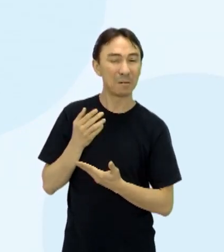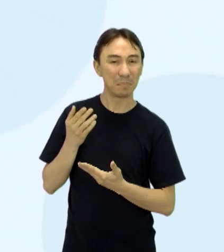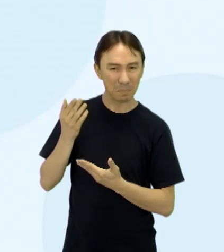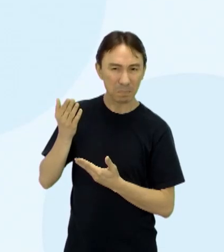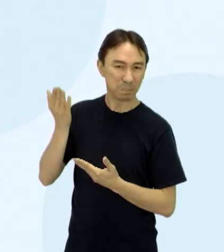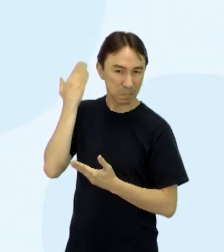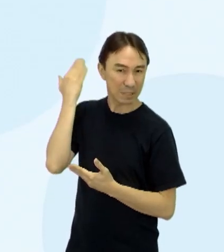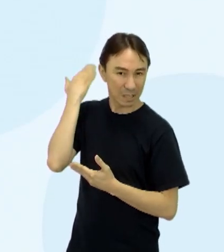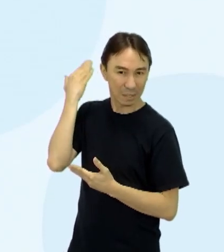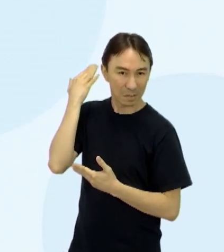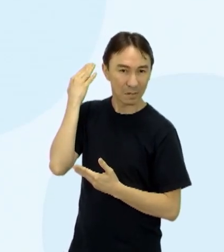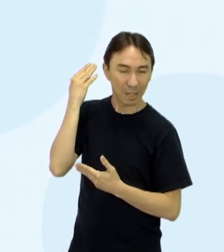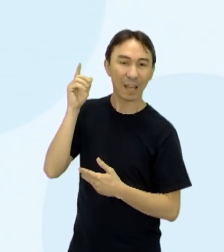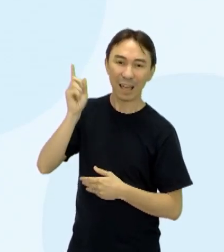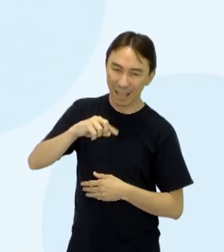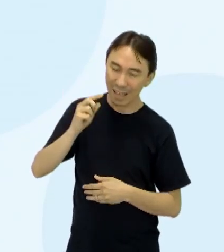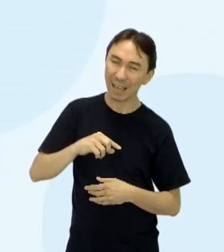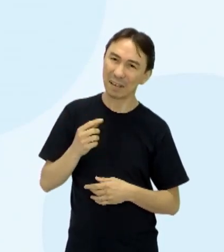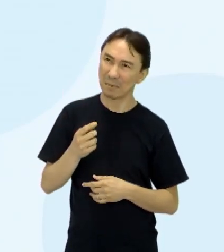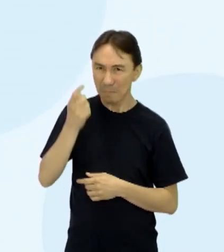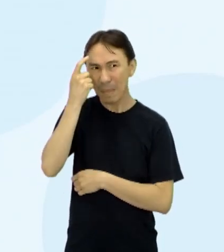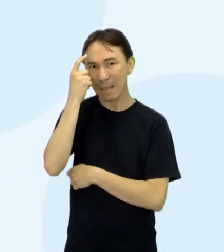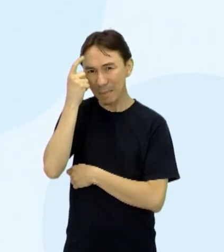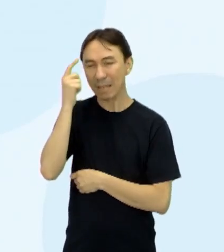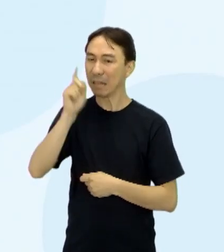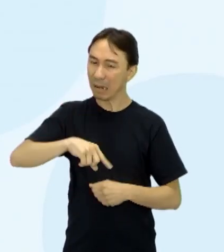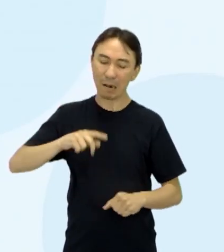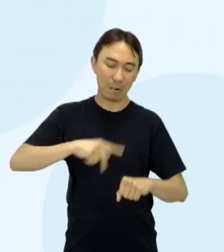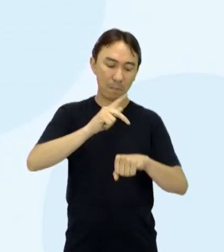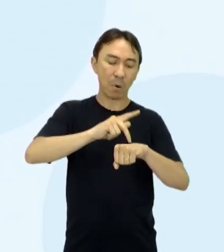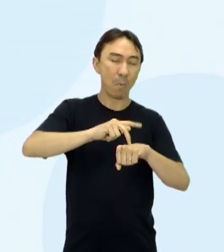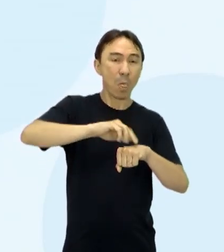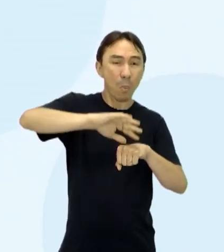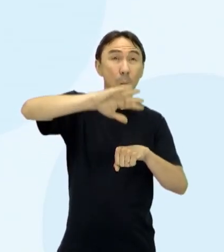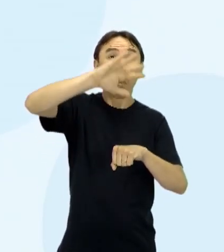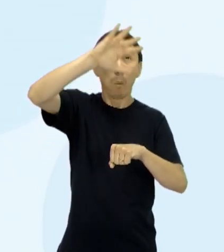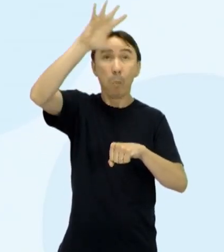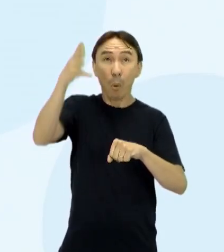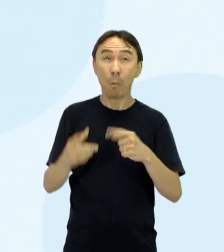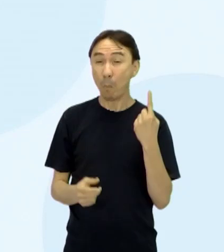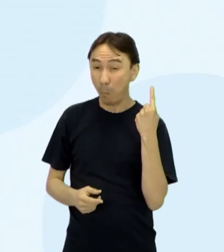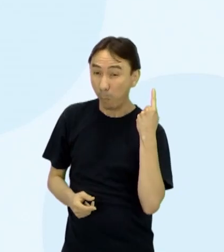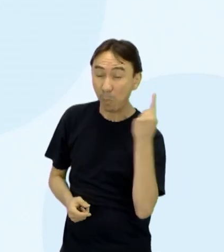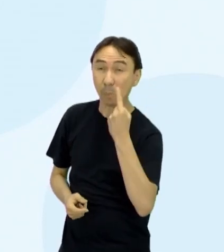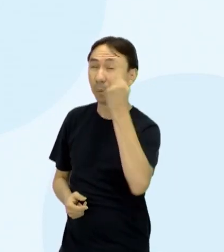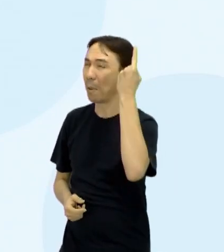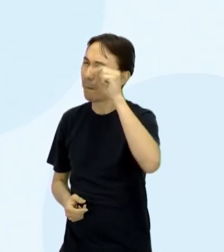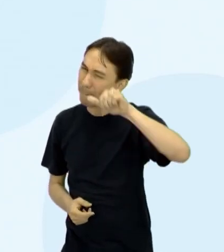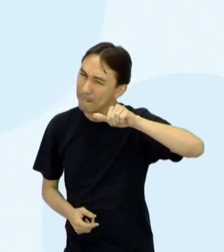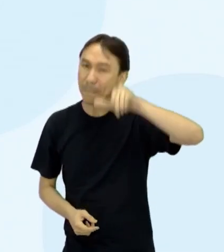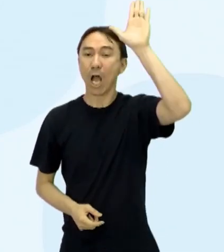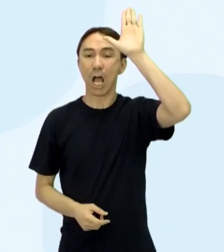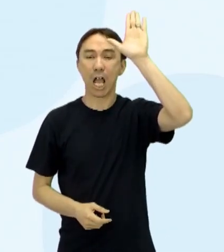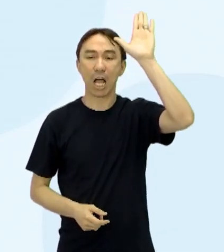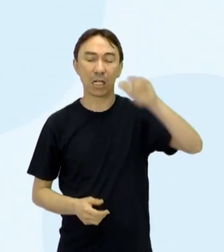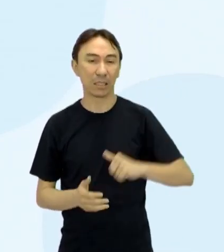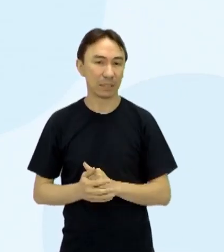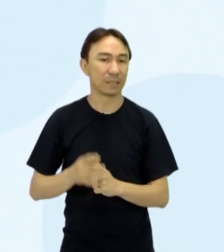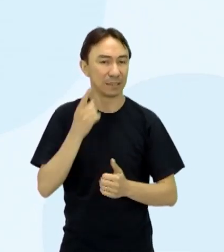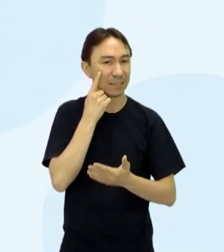durante muito tempo o ponto mais alto da Terra. Tanto que foram feitas medições, o